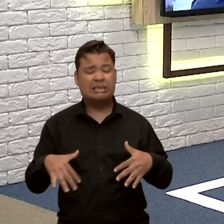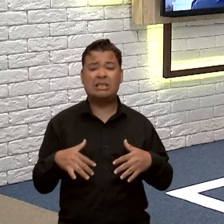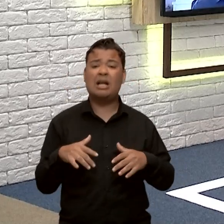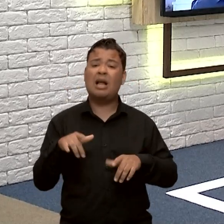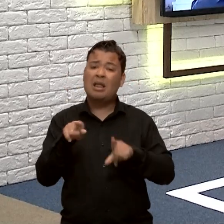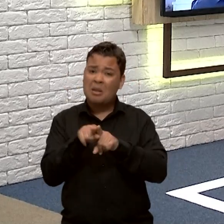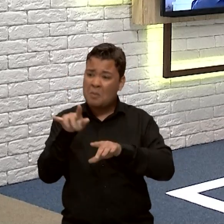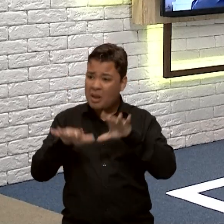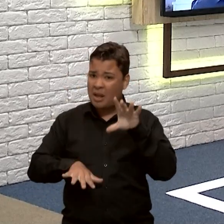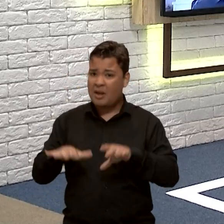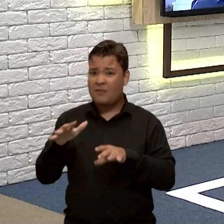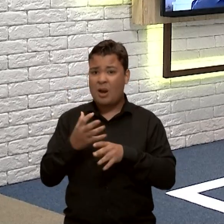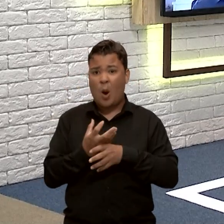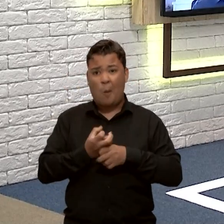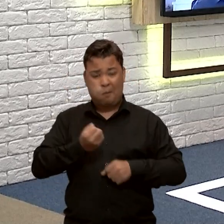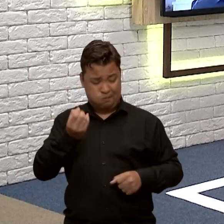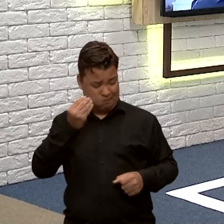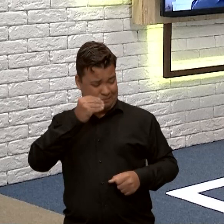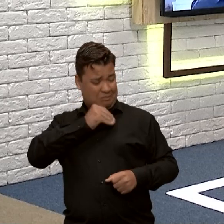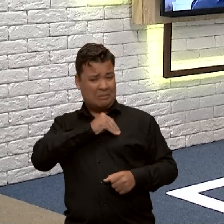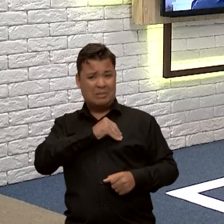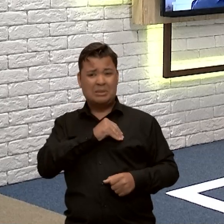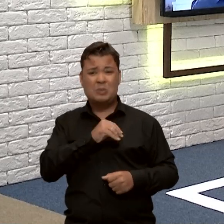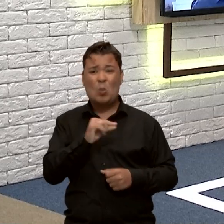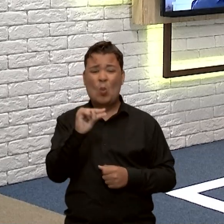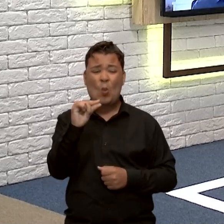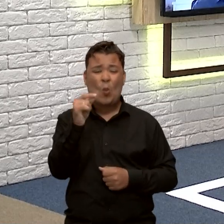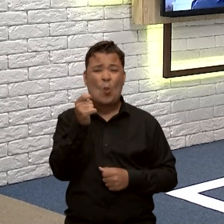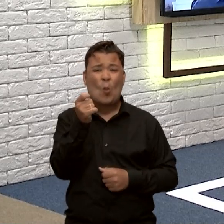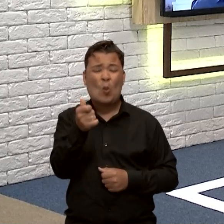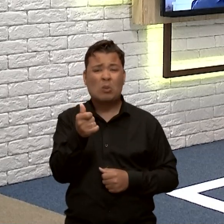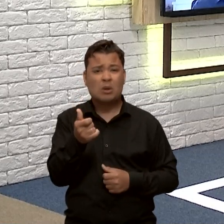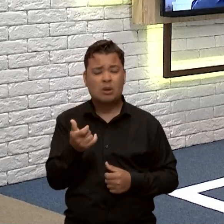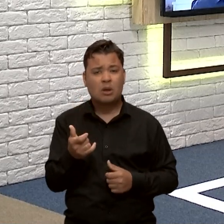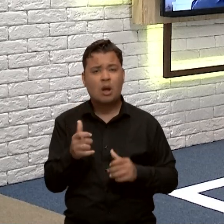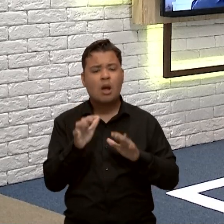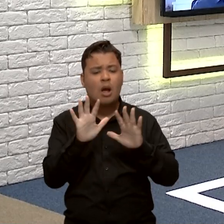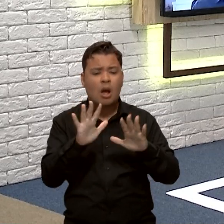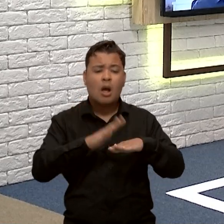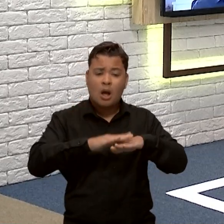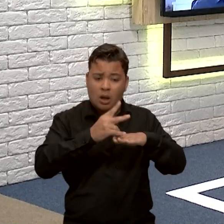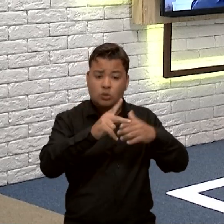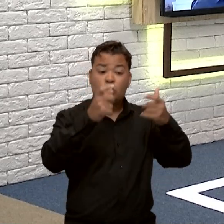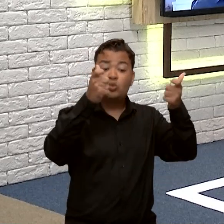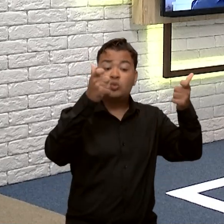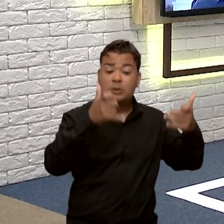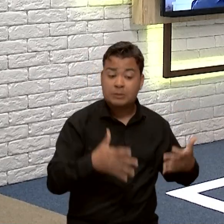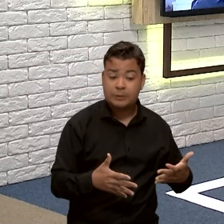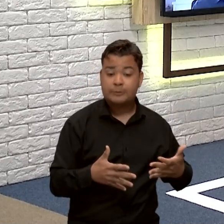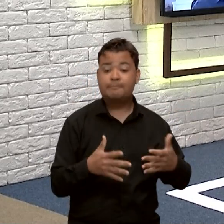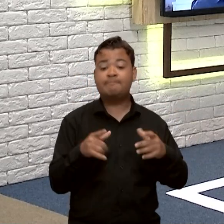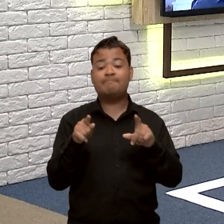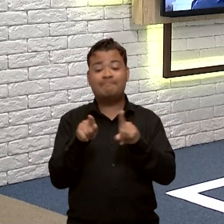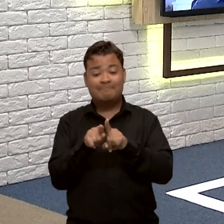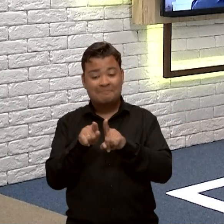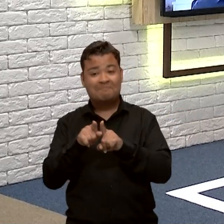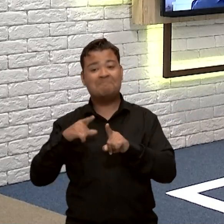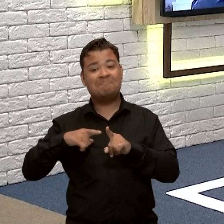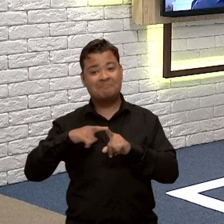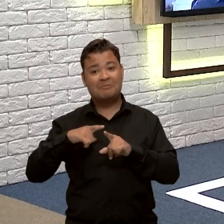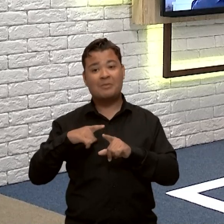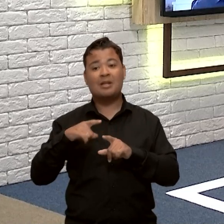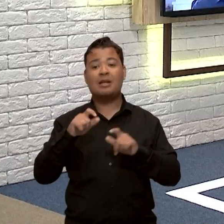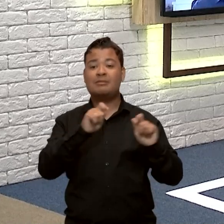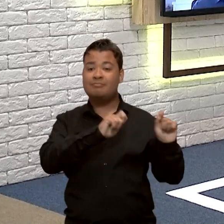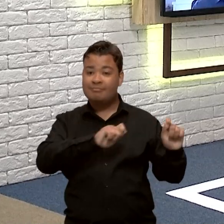muitas vezes muito pequenos, que mal dá para essas pessoas sobreviverem. Queria que você falasse um pouco disso. Enquanto você fala, a gente tem algumas imagens também a mais